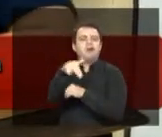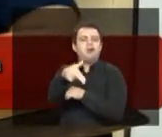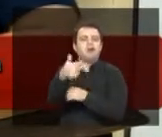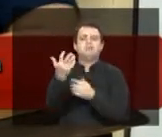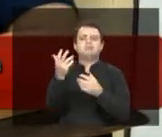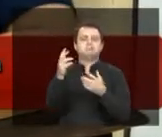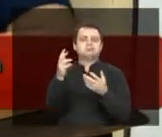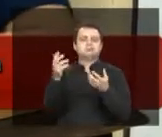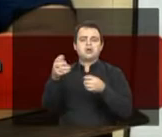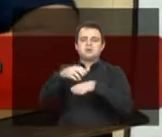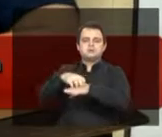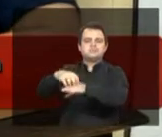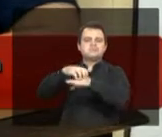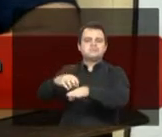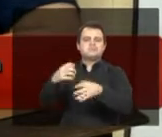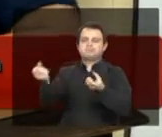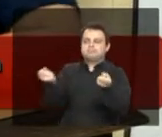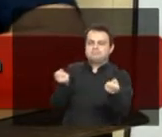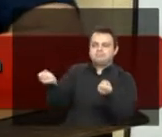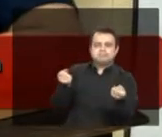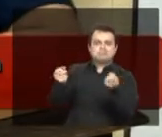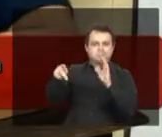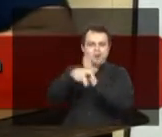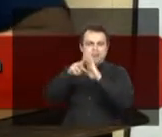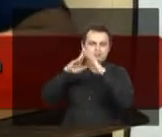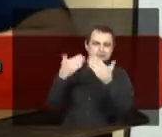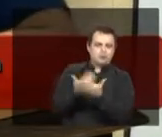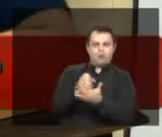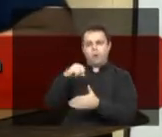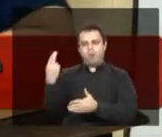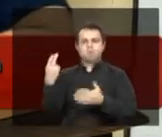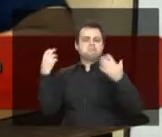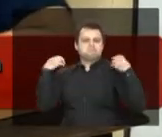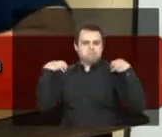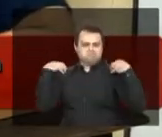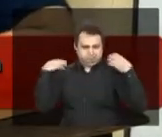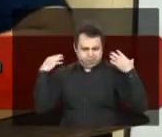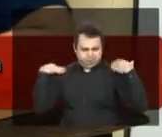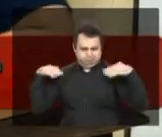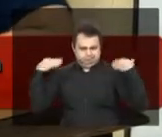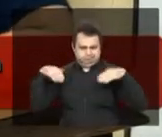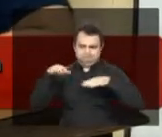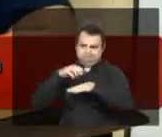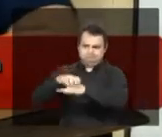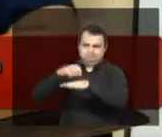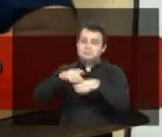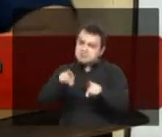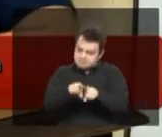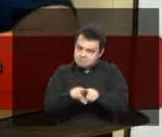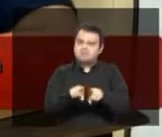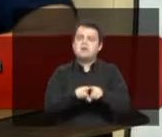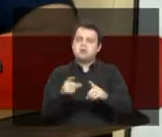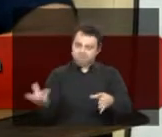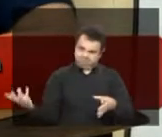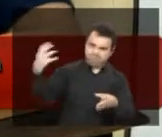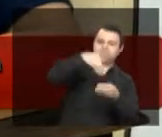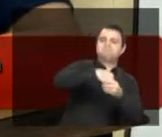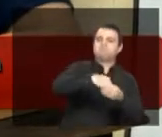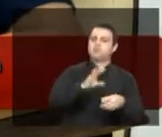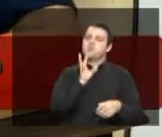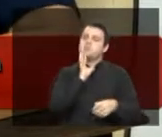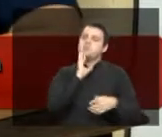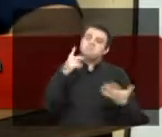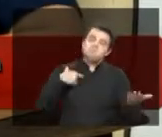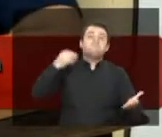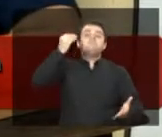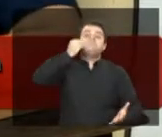turismo, enfim, como não deu certo, tento novamente, né, numa segunda oportunidade, a abertura aí, portanto, da